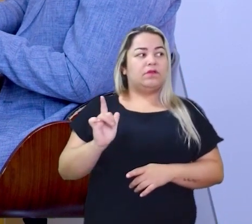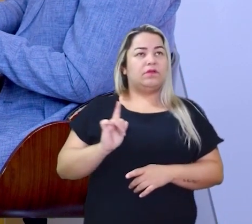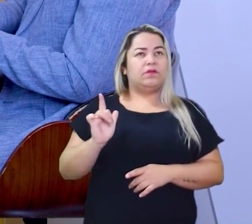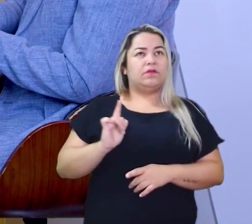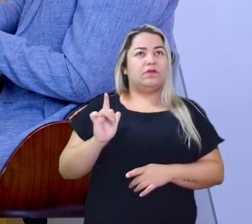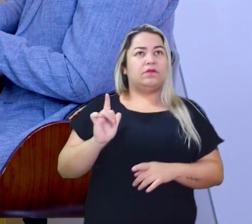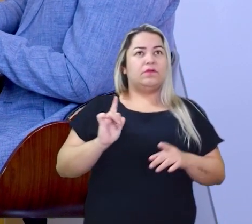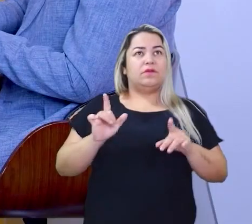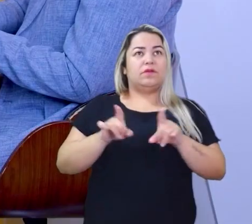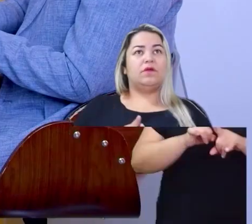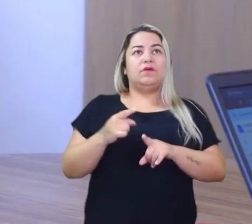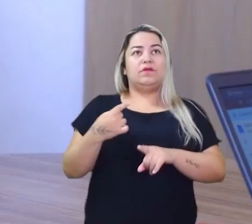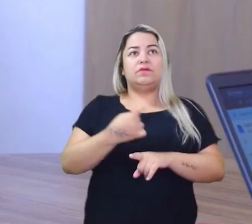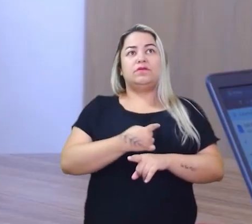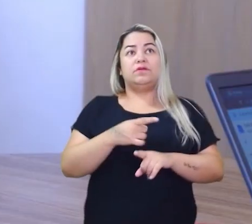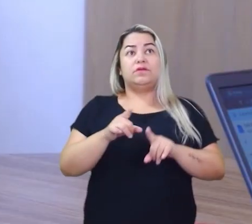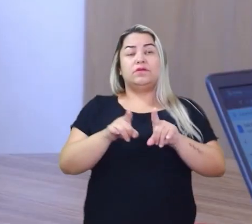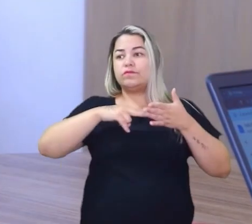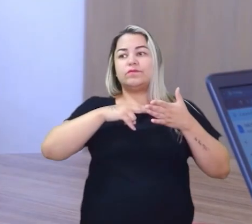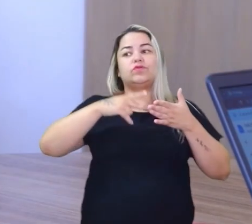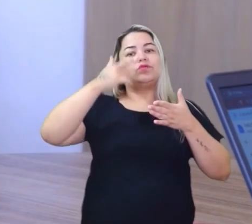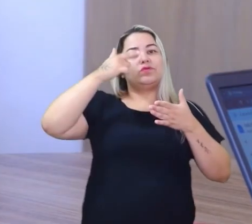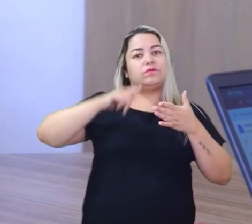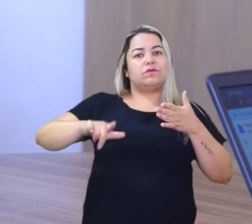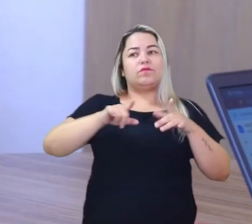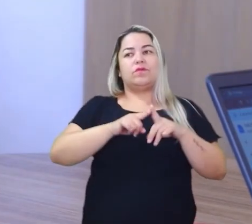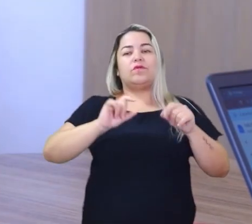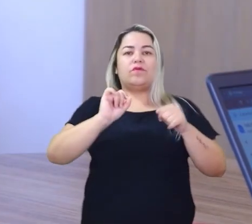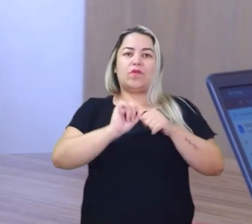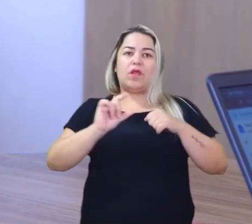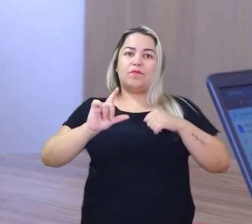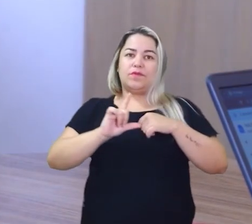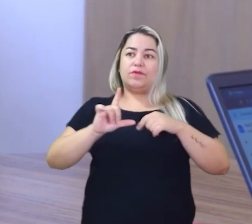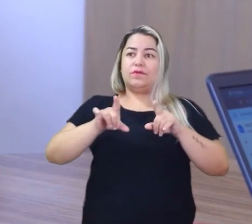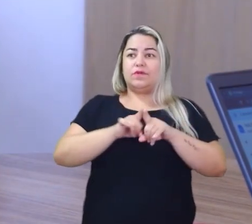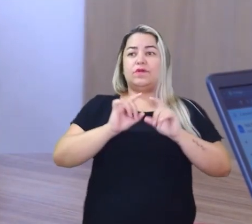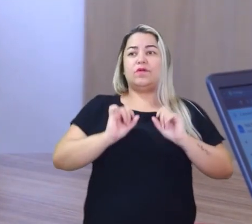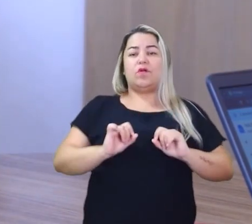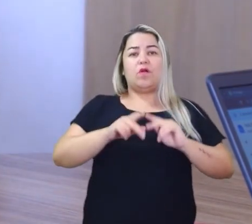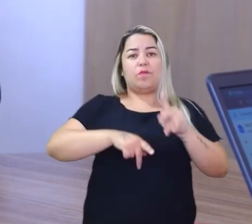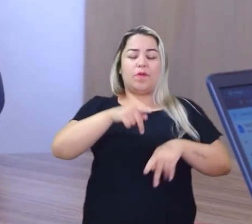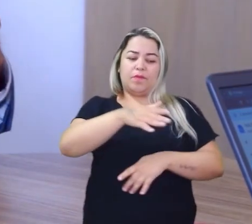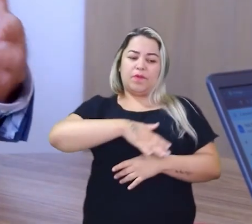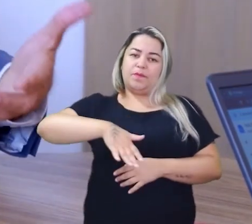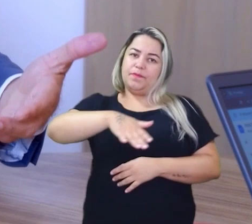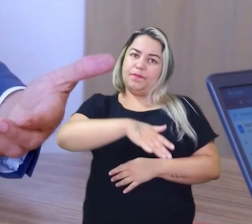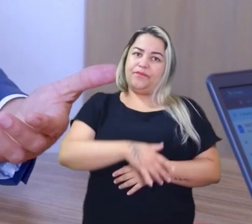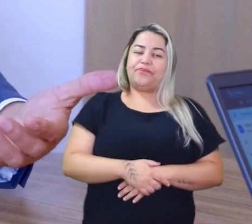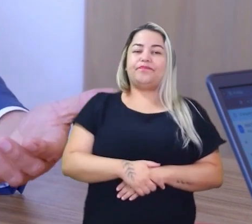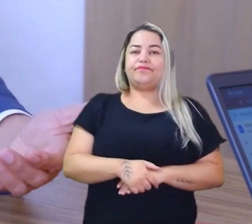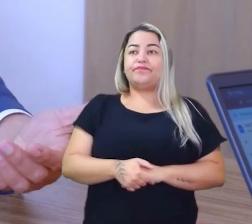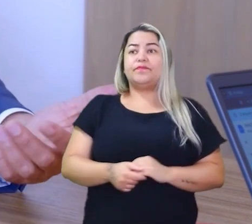fenômenos causam aonde ela vive, no seu território. Então, aquilo que eu desenvolvo no laboratório, eu vou e levo para a população, e